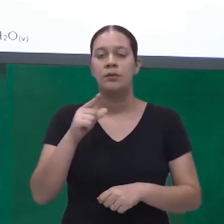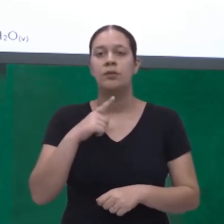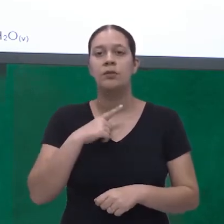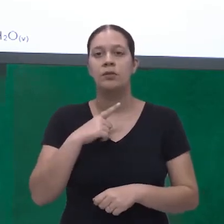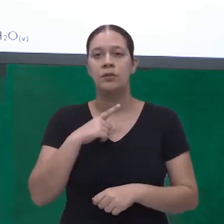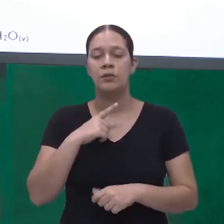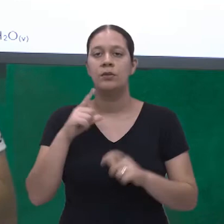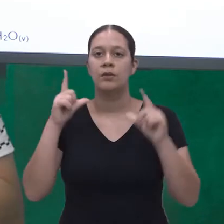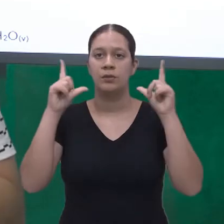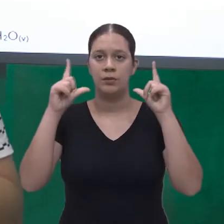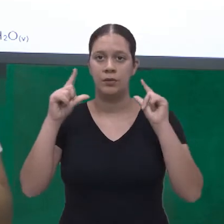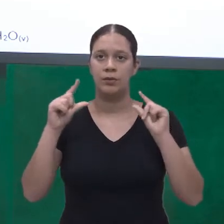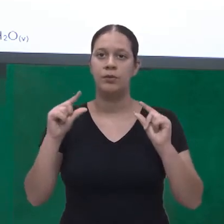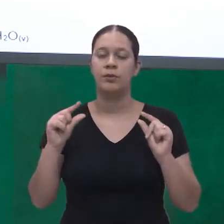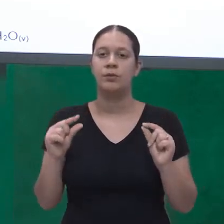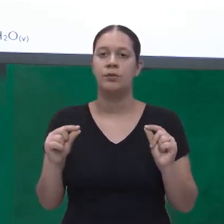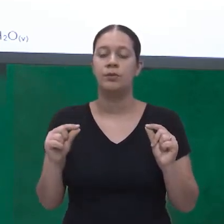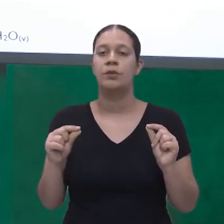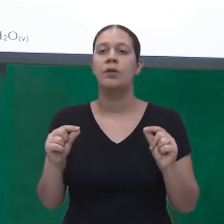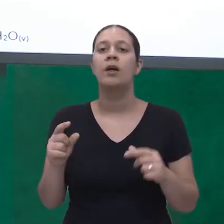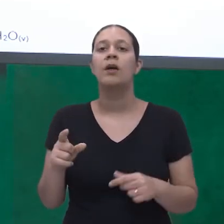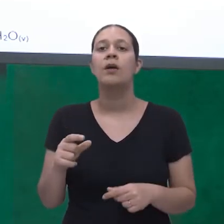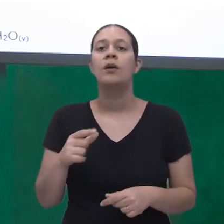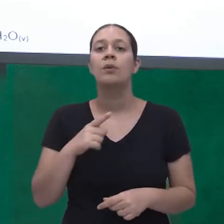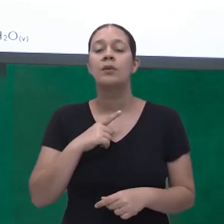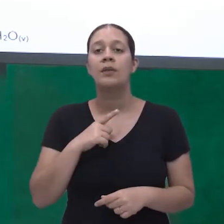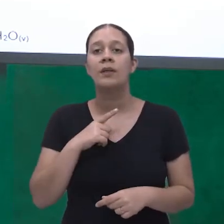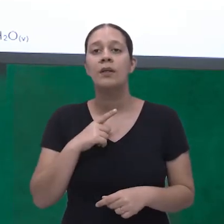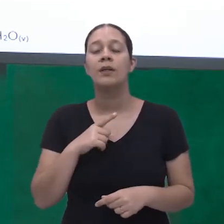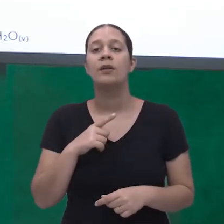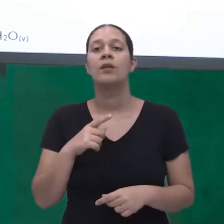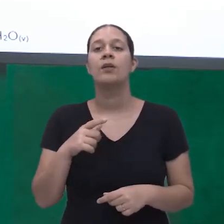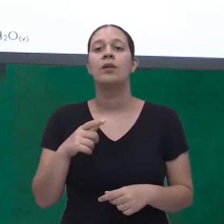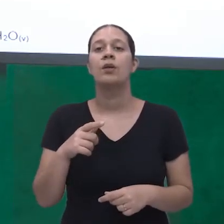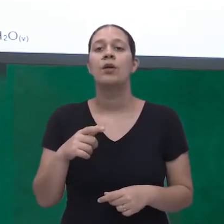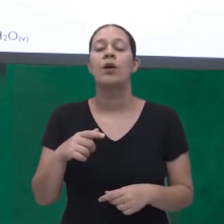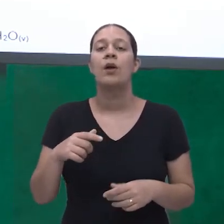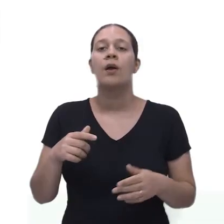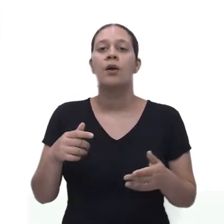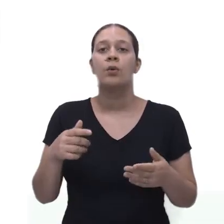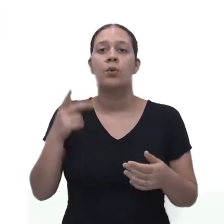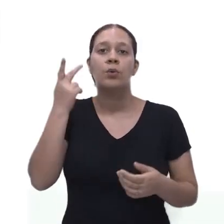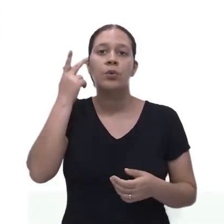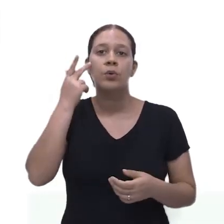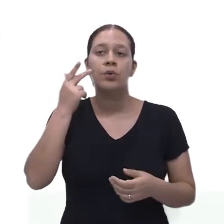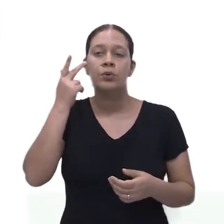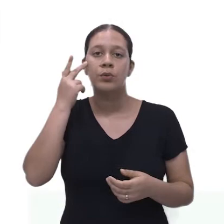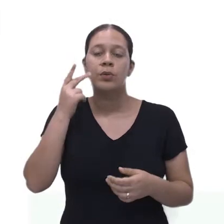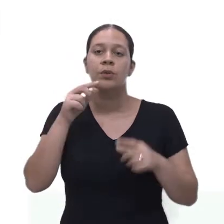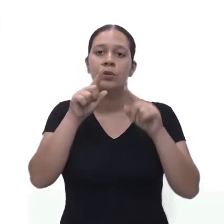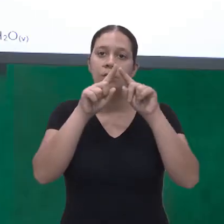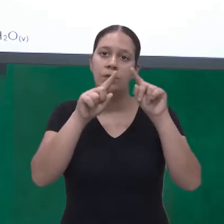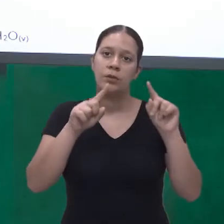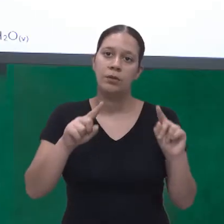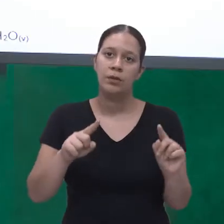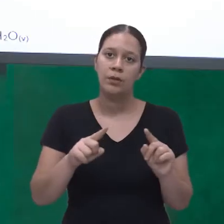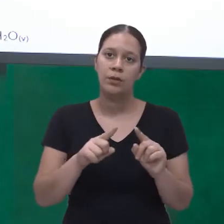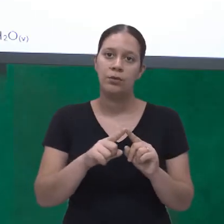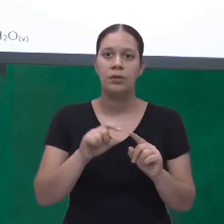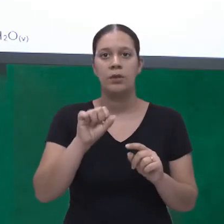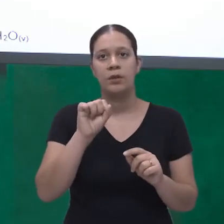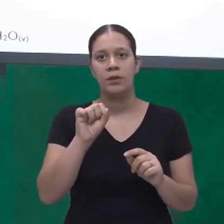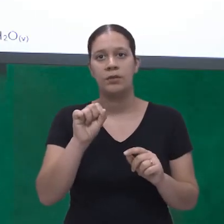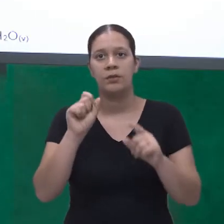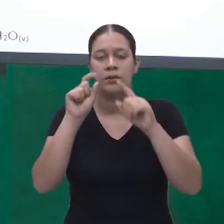teria um caso de diminuição de entropia. E quando ocorre o equilíbrio, ou seja, ΔS é igual a zero, é quando